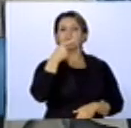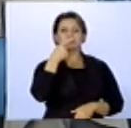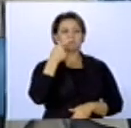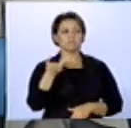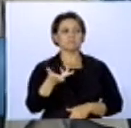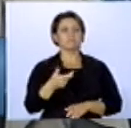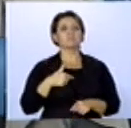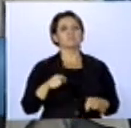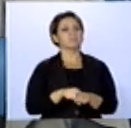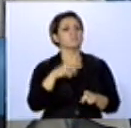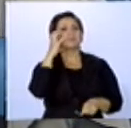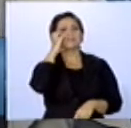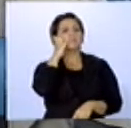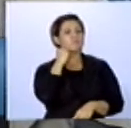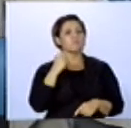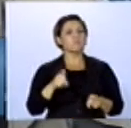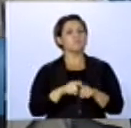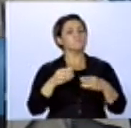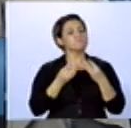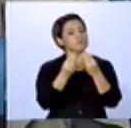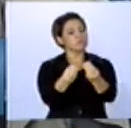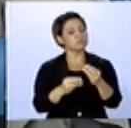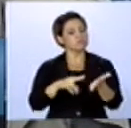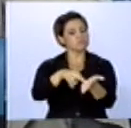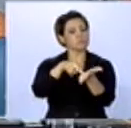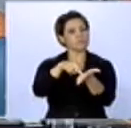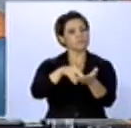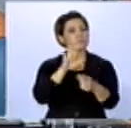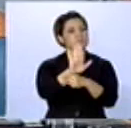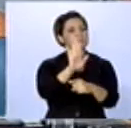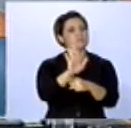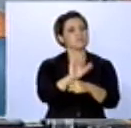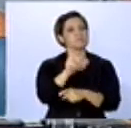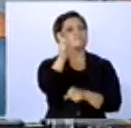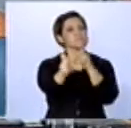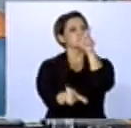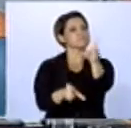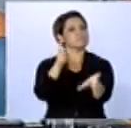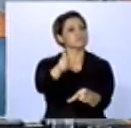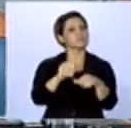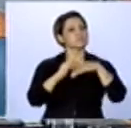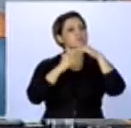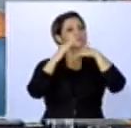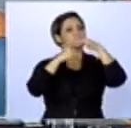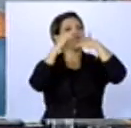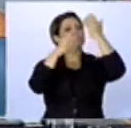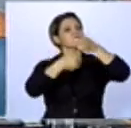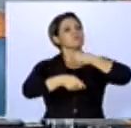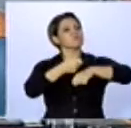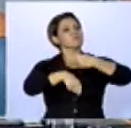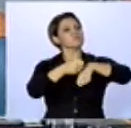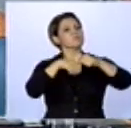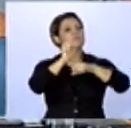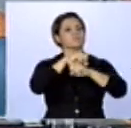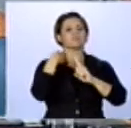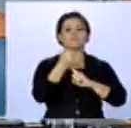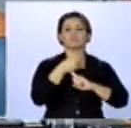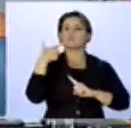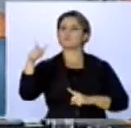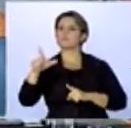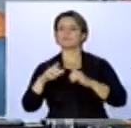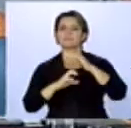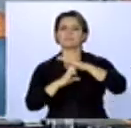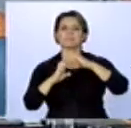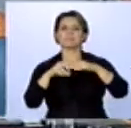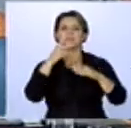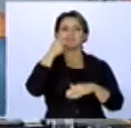a doação é feita para fortalecer a cidadania impulsionar a evolução econômica e social outra empresa disse que